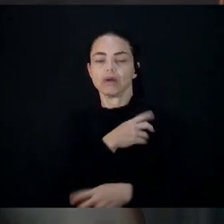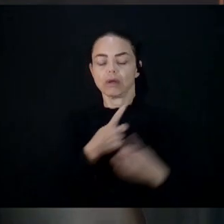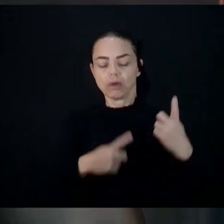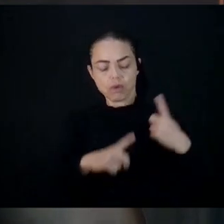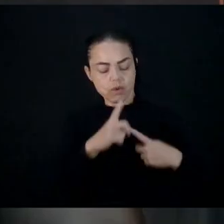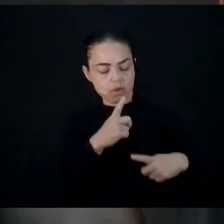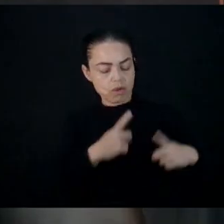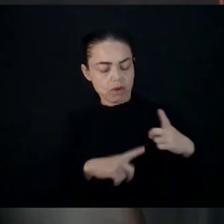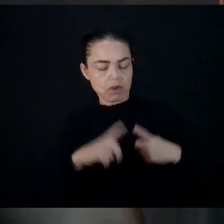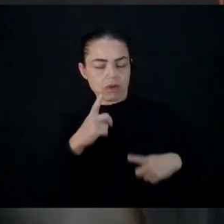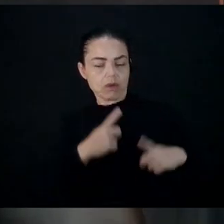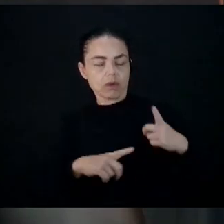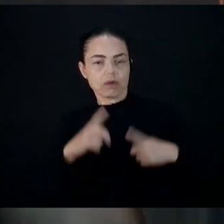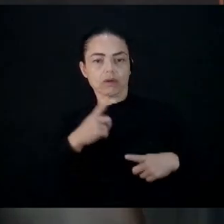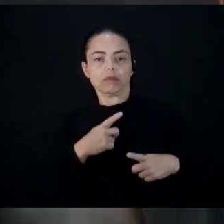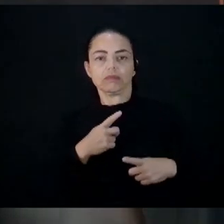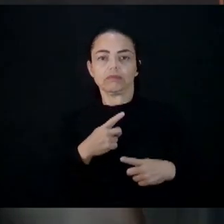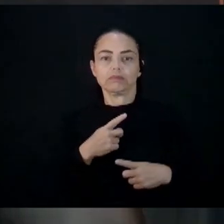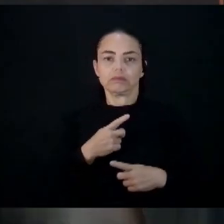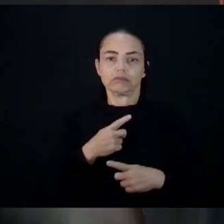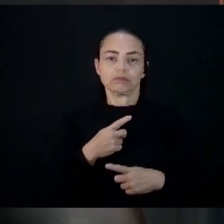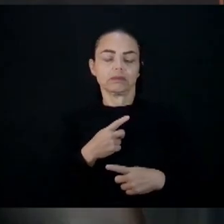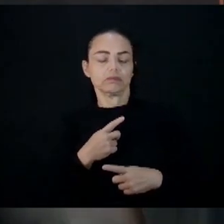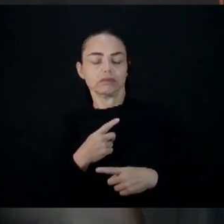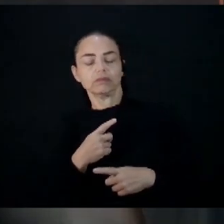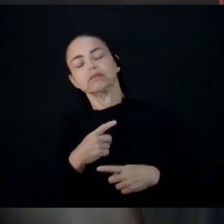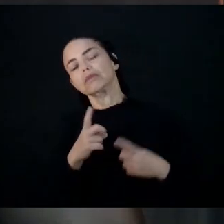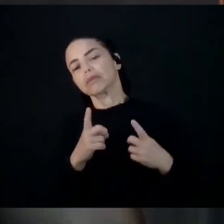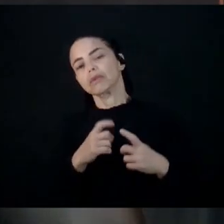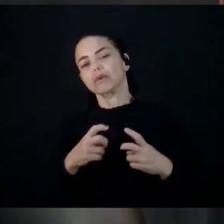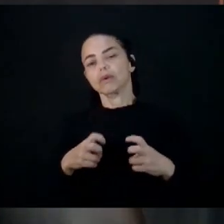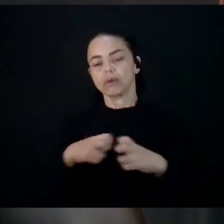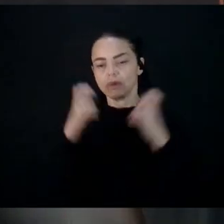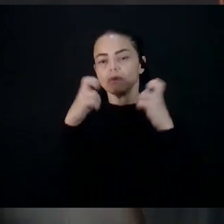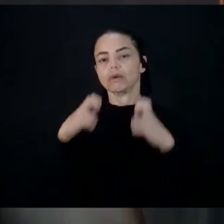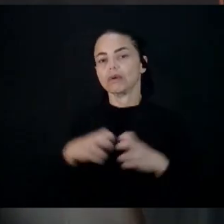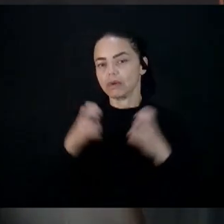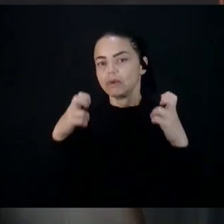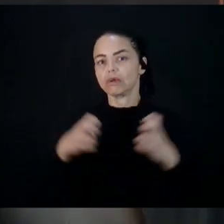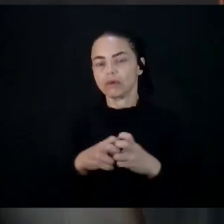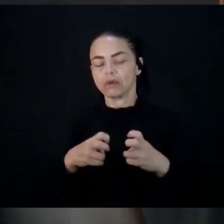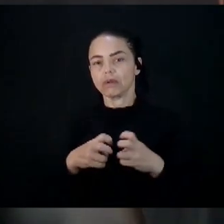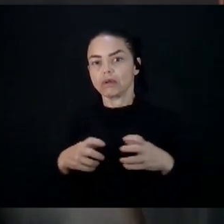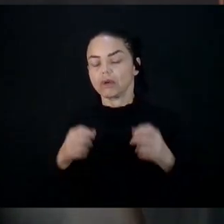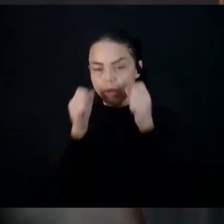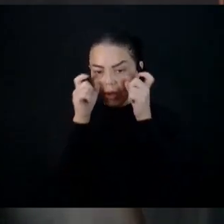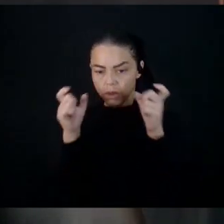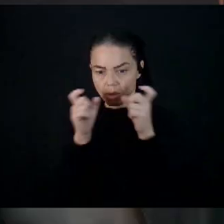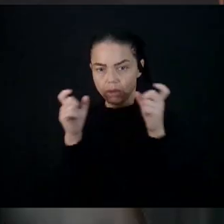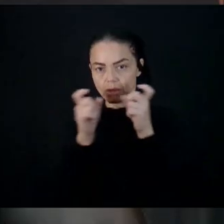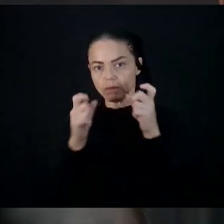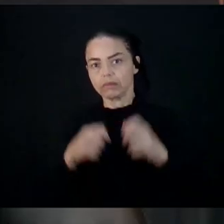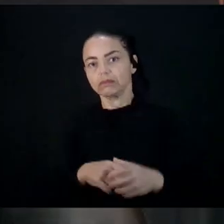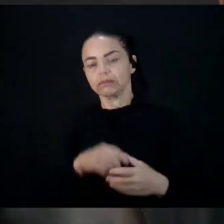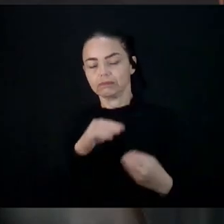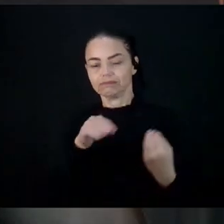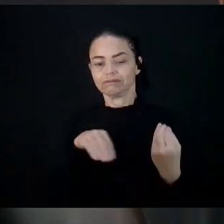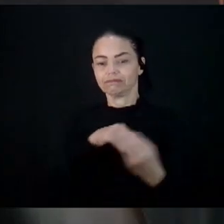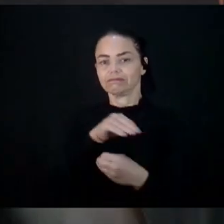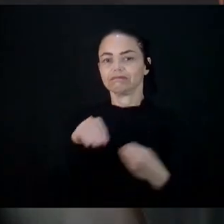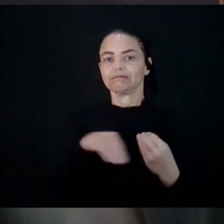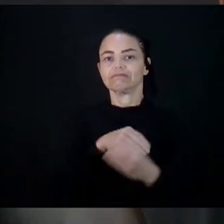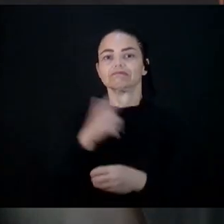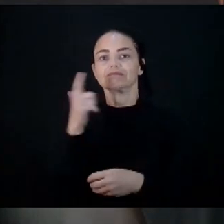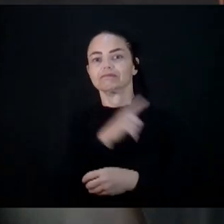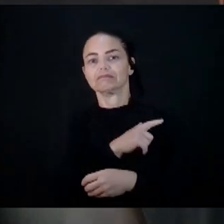então a pessoa vai ficando, às vezes, mais lentificada, e o energético faz isso, a pessoa ficar acordada, né? Sim. Só que você vai juntando isso, né? Você vai conseguindo